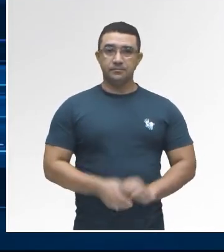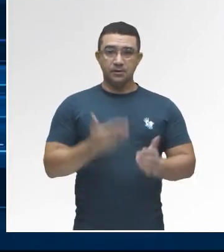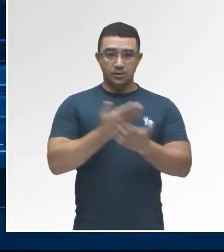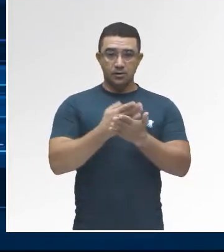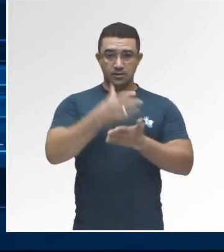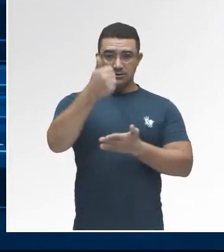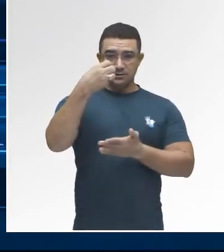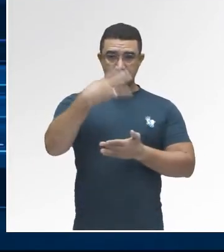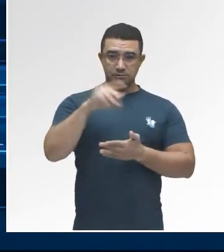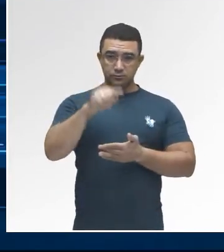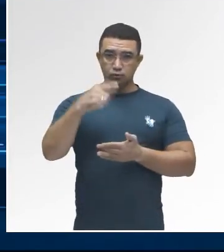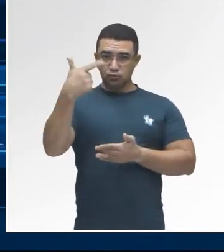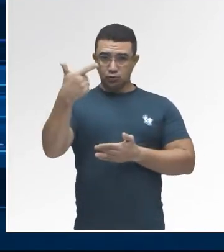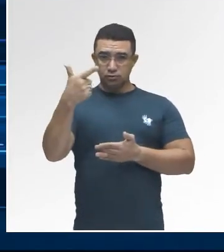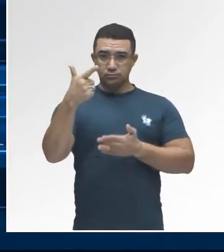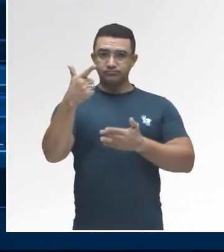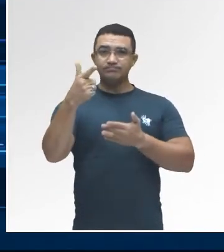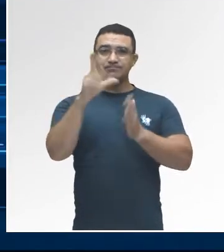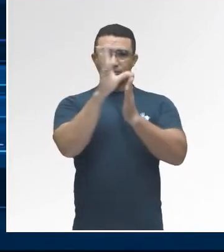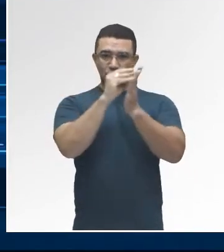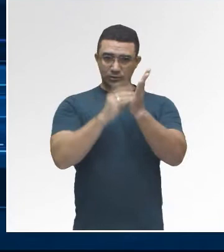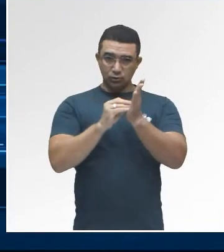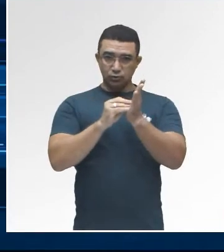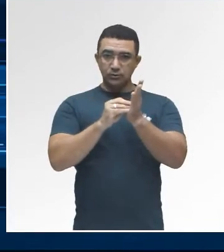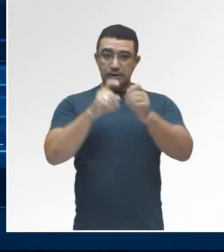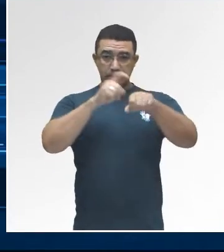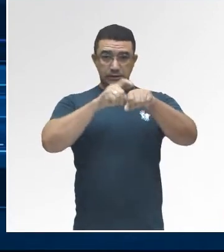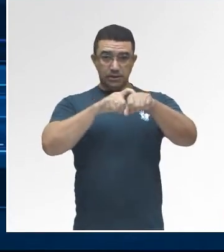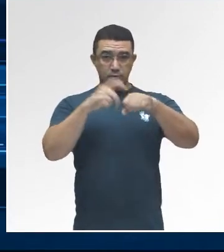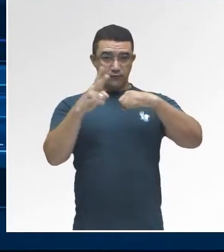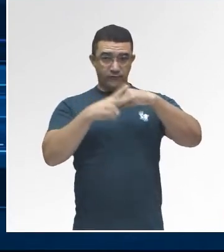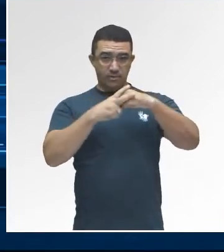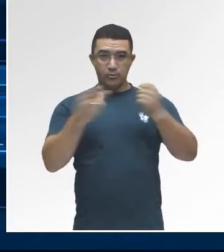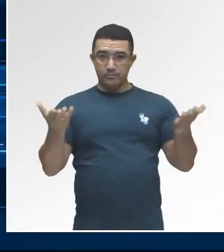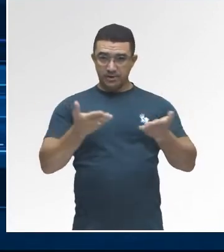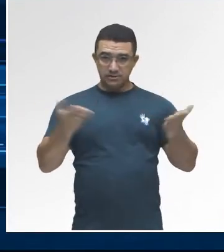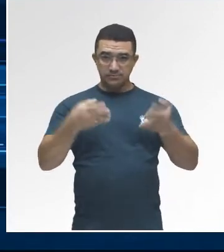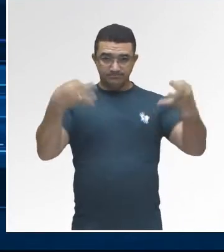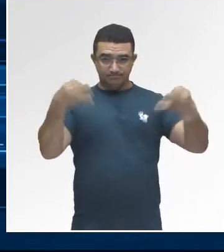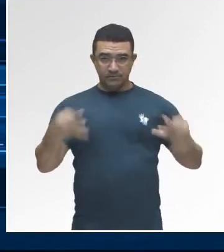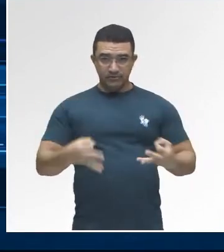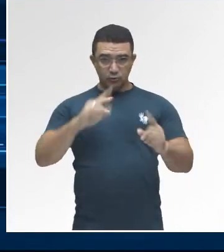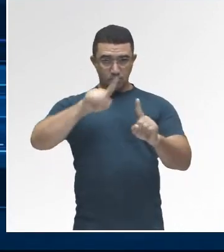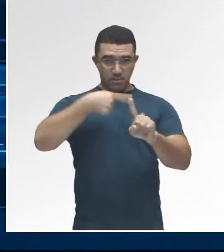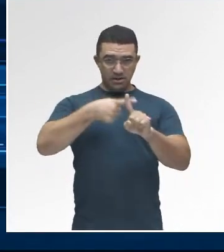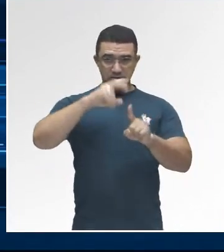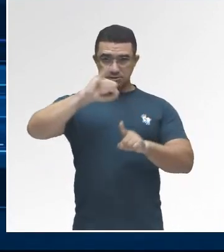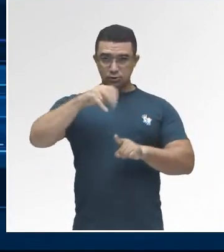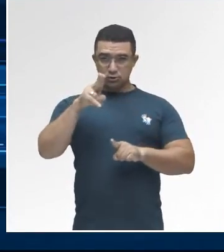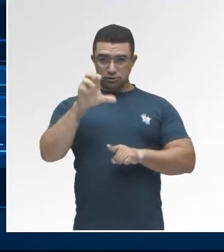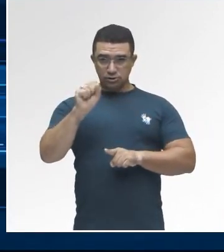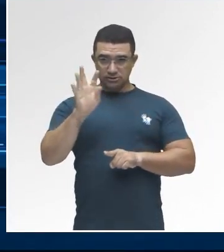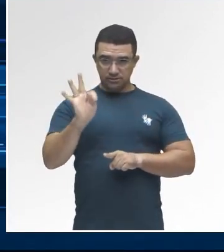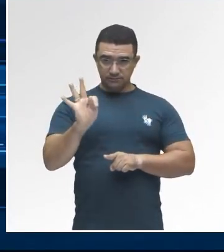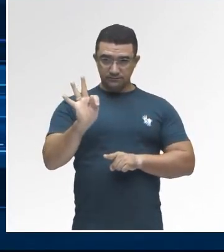Aula 13.2. Conteúdo: Present Perfect mais Just.